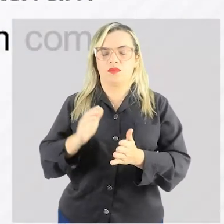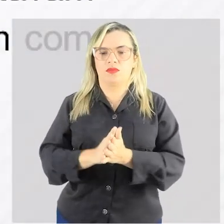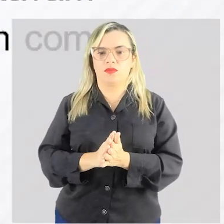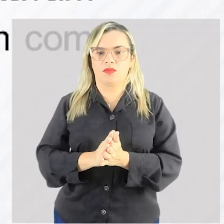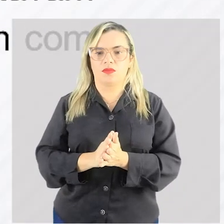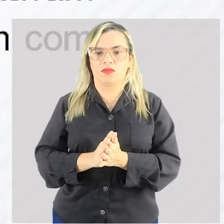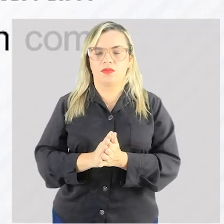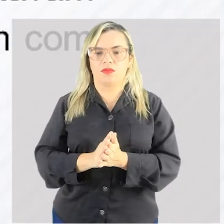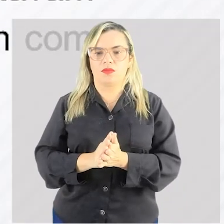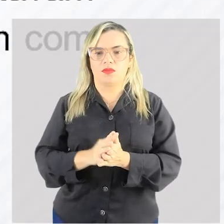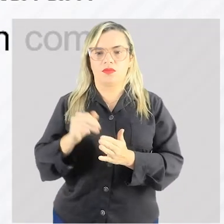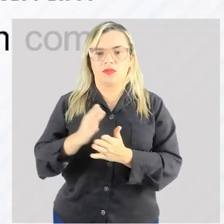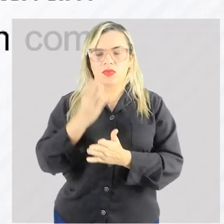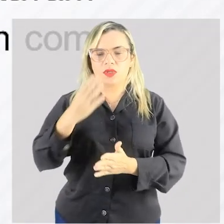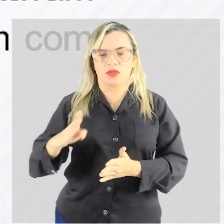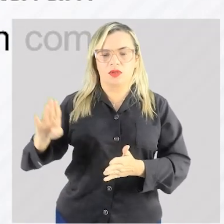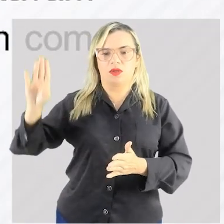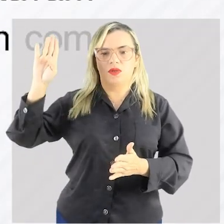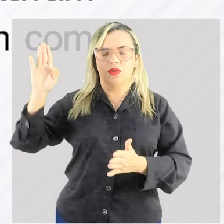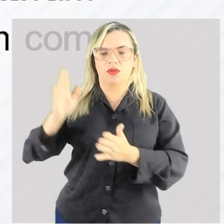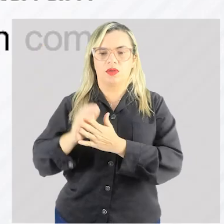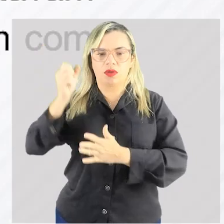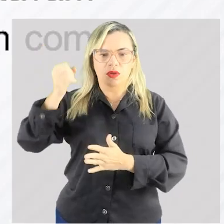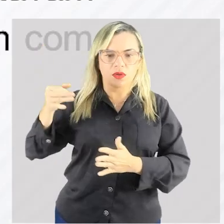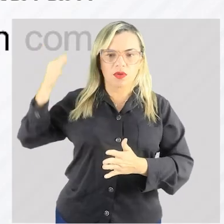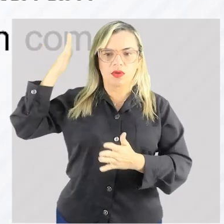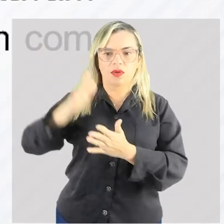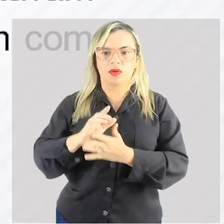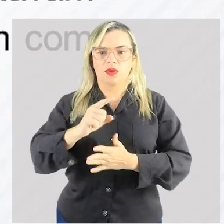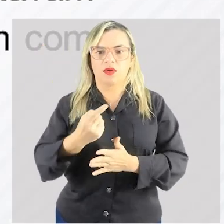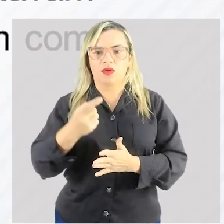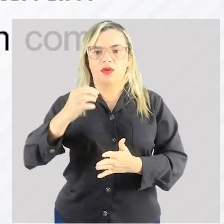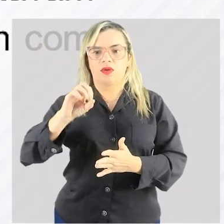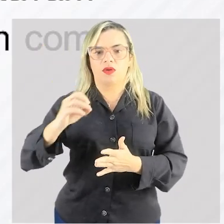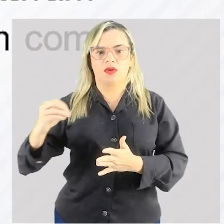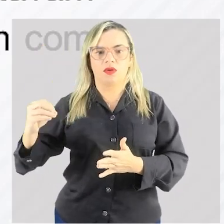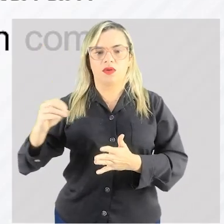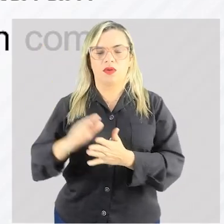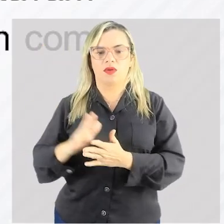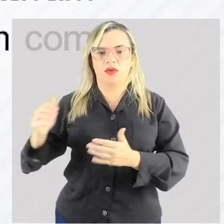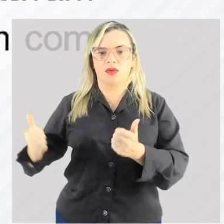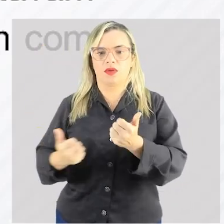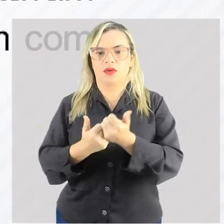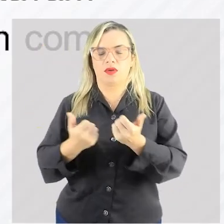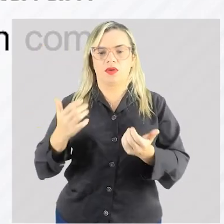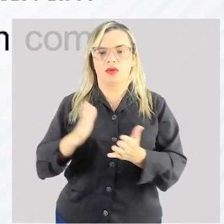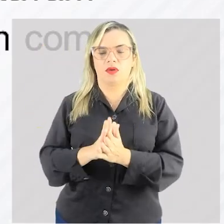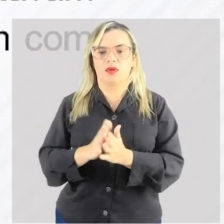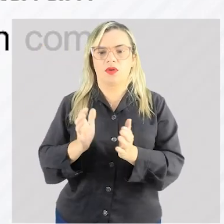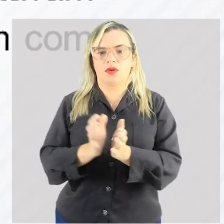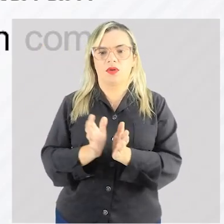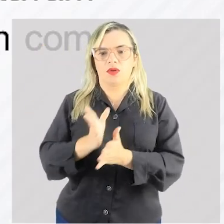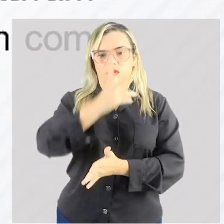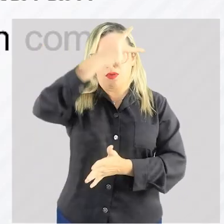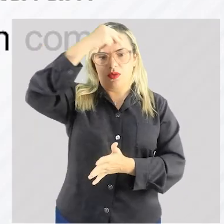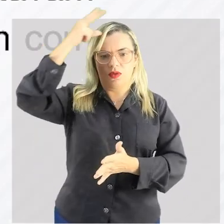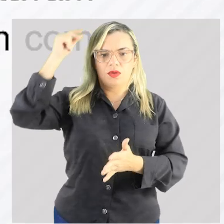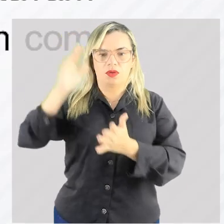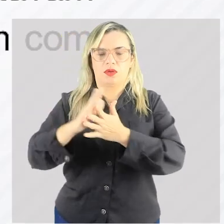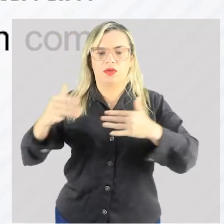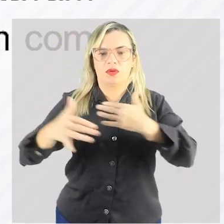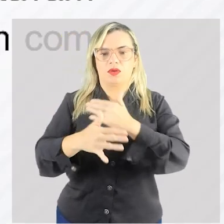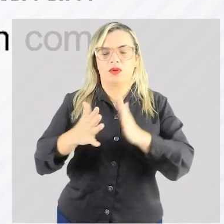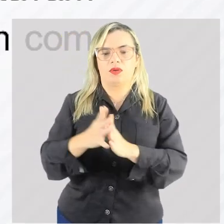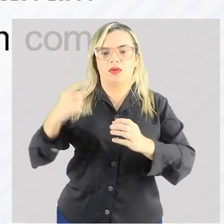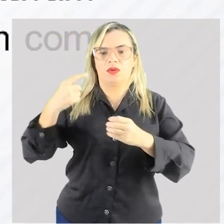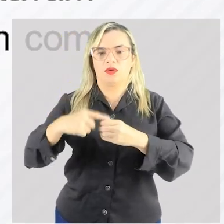com 1800 apoiadores a uma candidatura prefeito de uma cidade no interior brasileiro foram identificados todas as